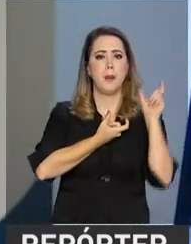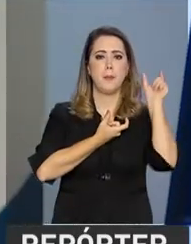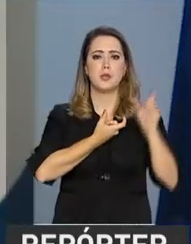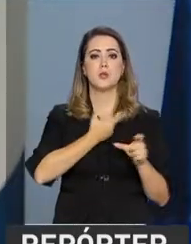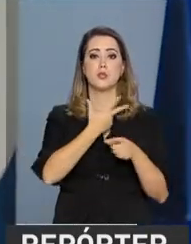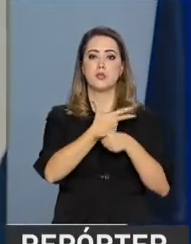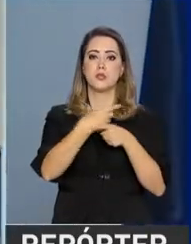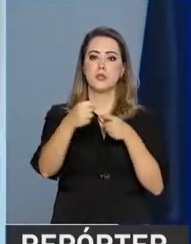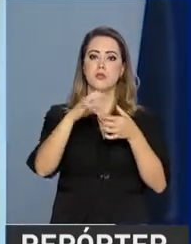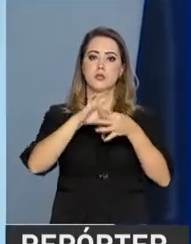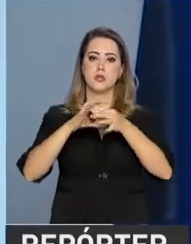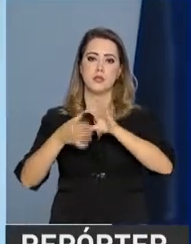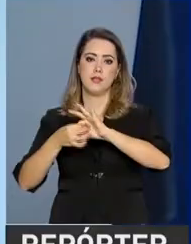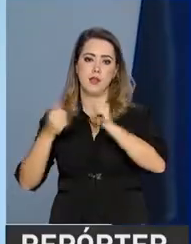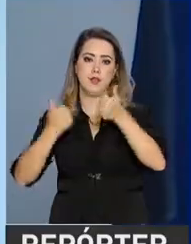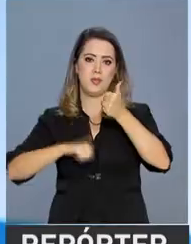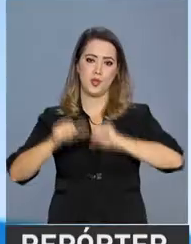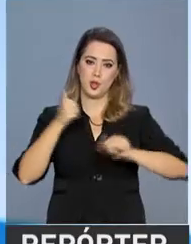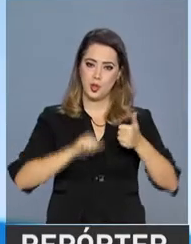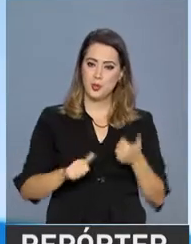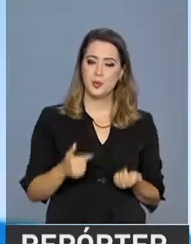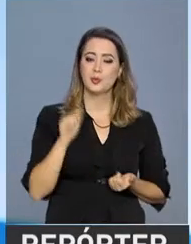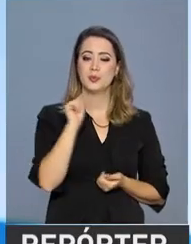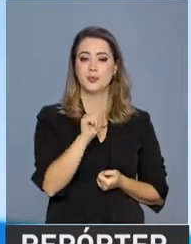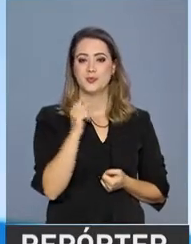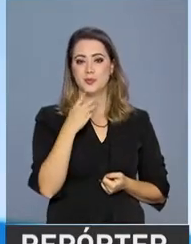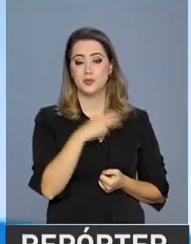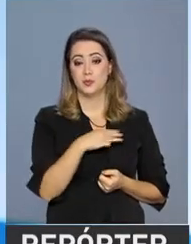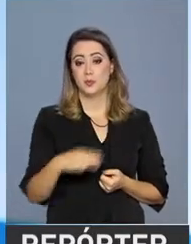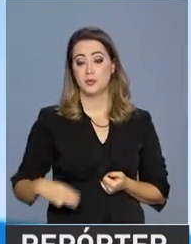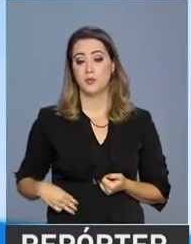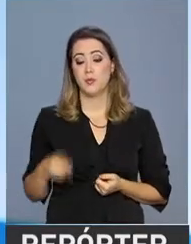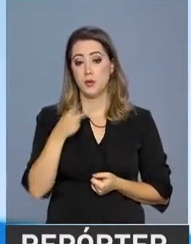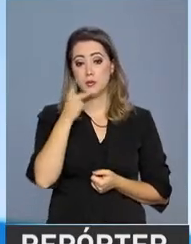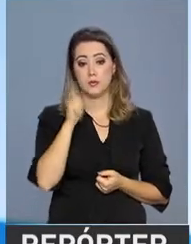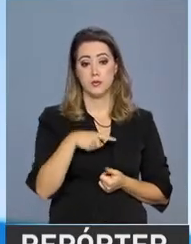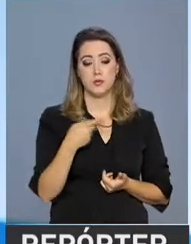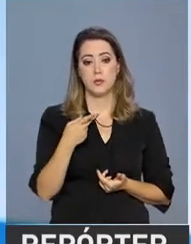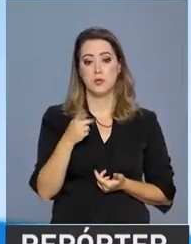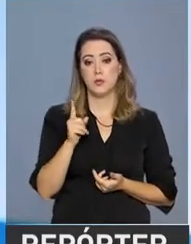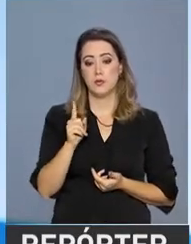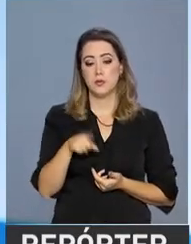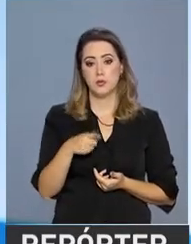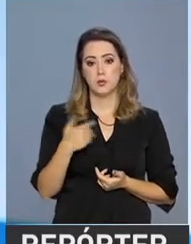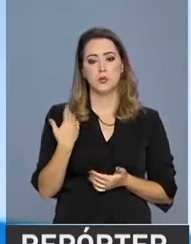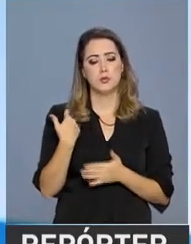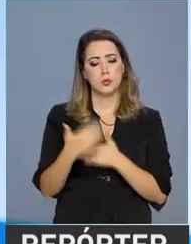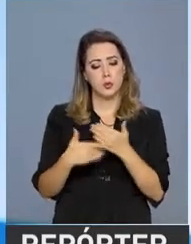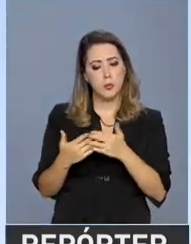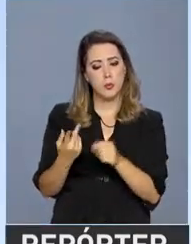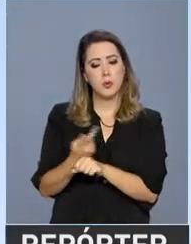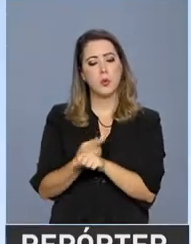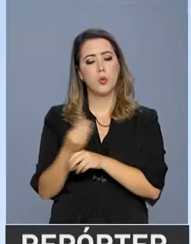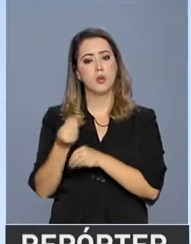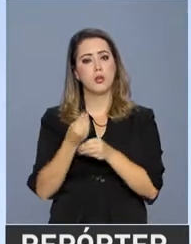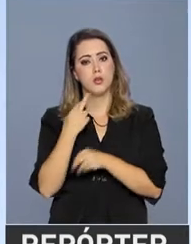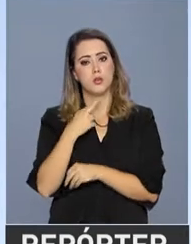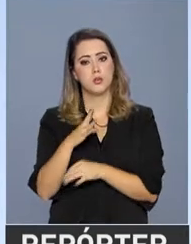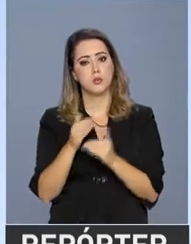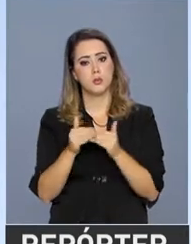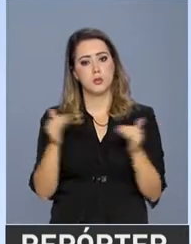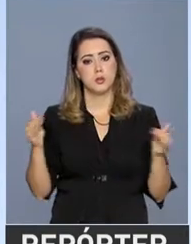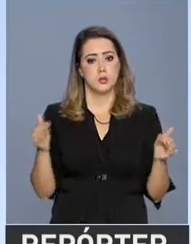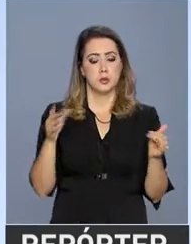da olimpíada brasileira de química o ministro de minas e energia afirmou que o governo está buscando soluções para ampliar